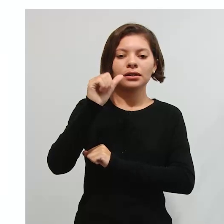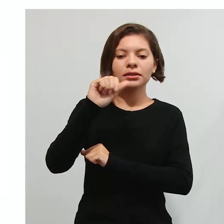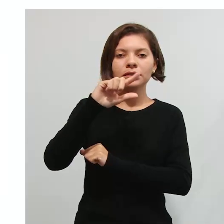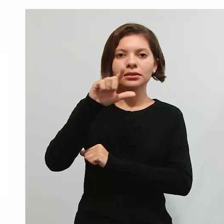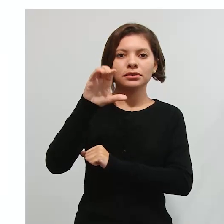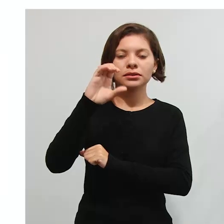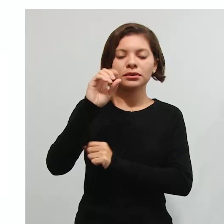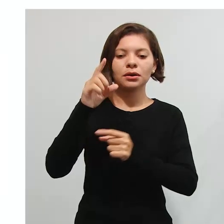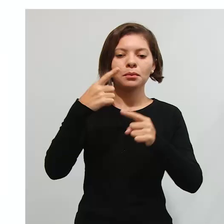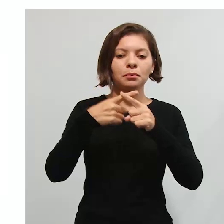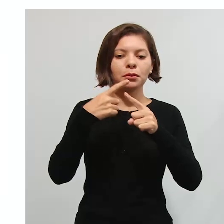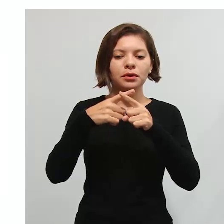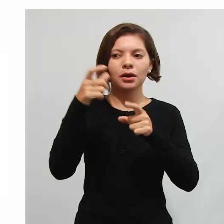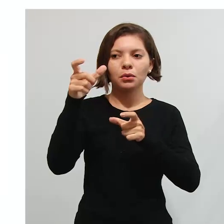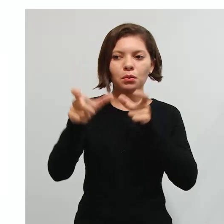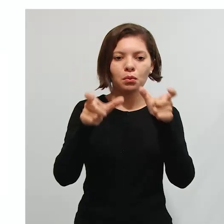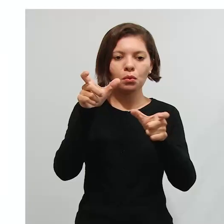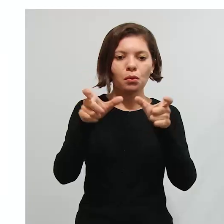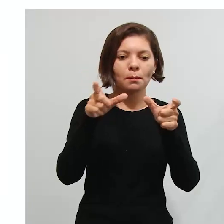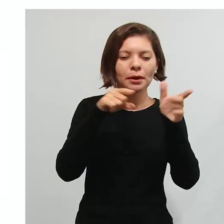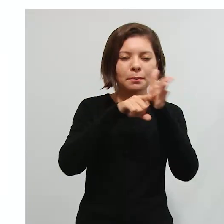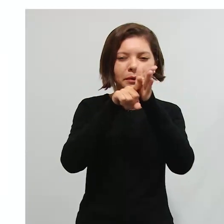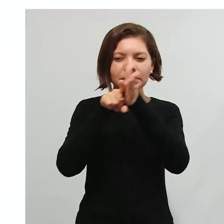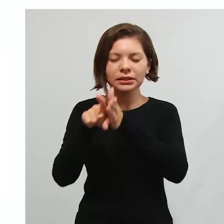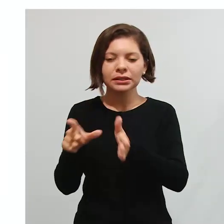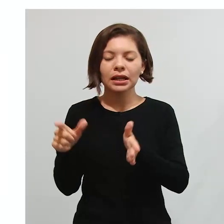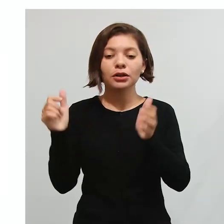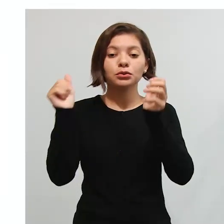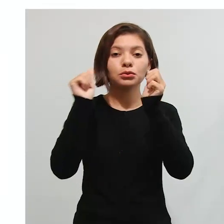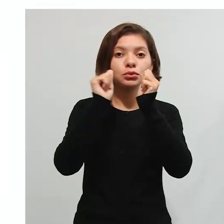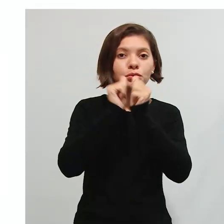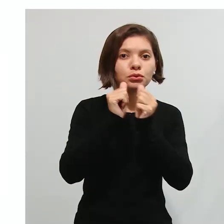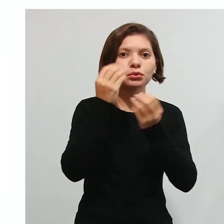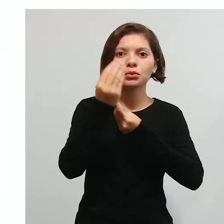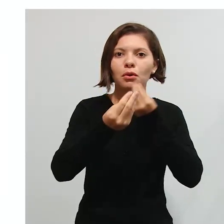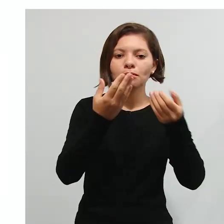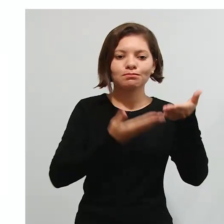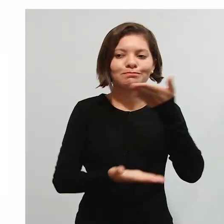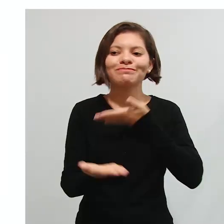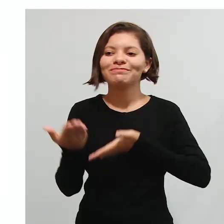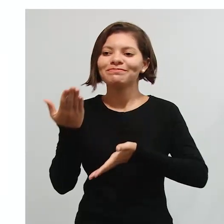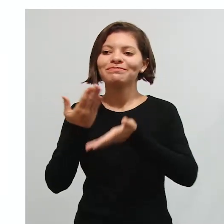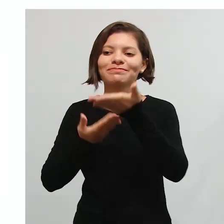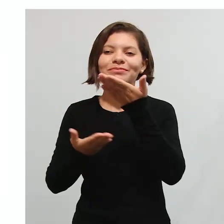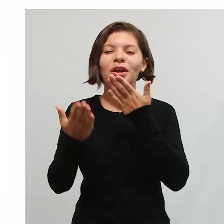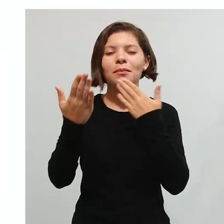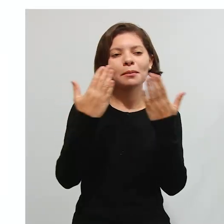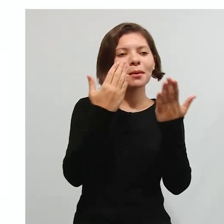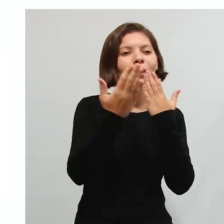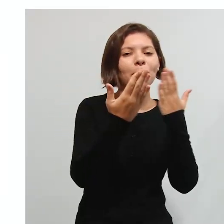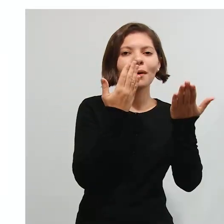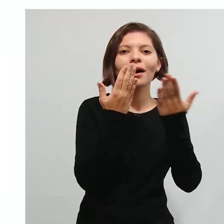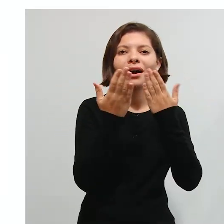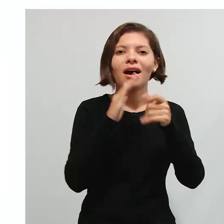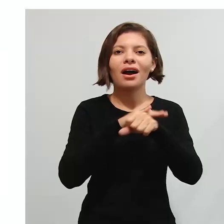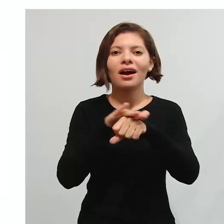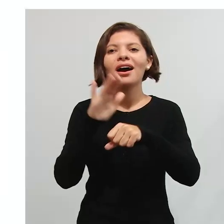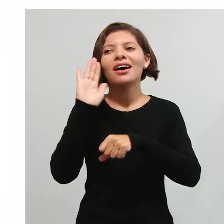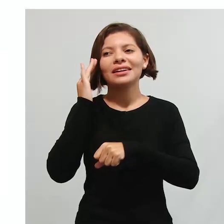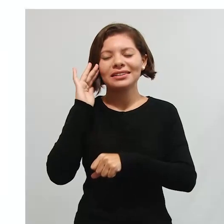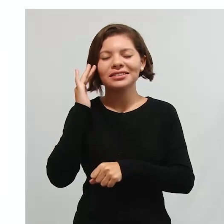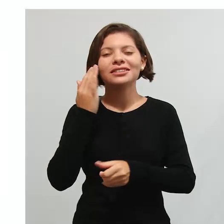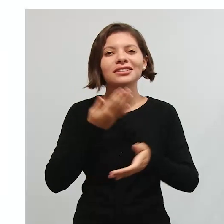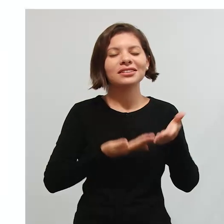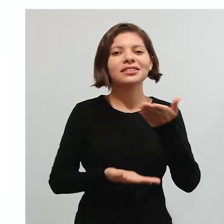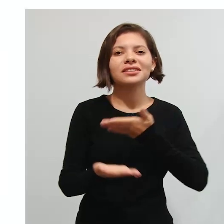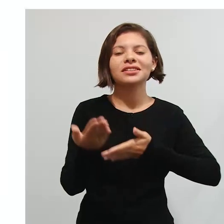lá né junto com os pesquisados com né de modo cooperativo e participativo lá conversando